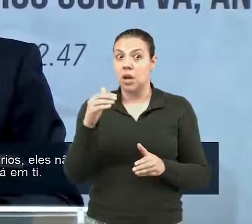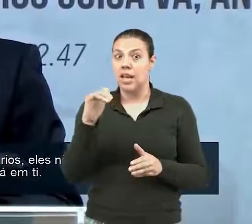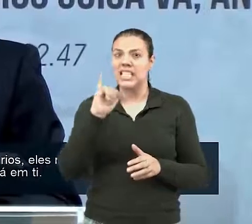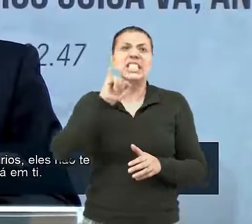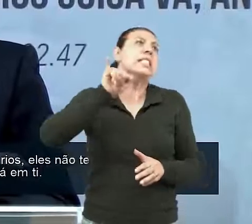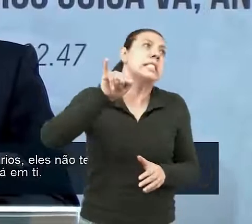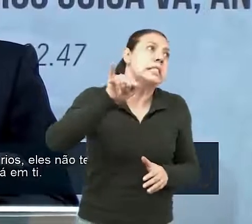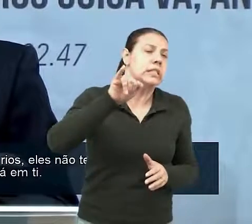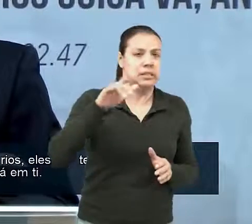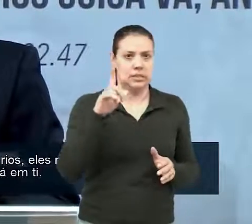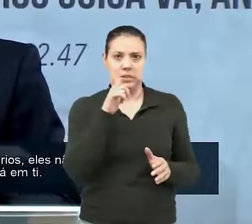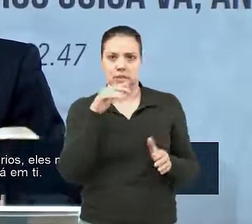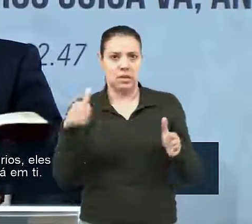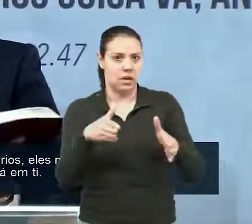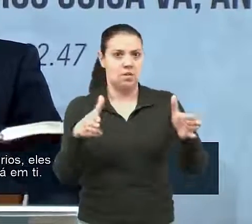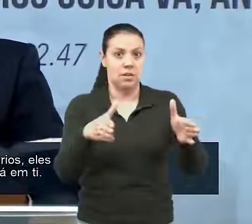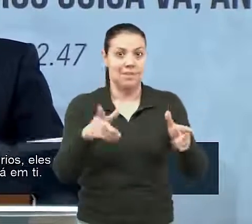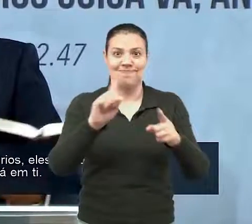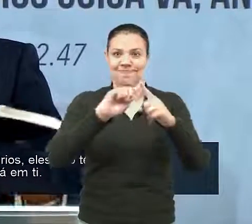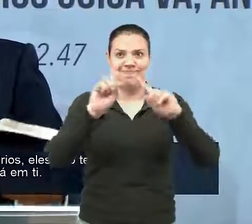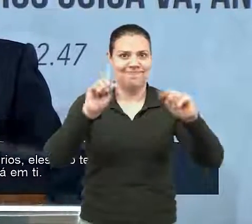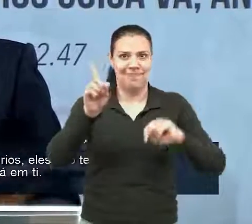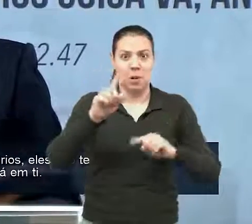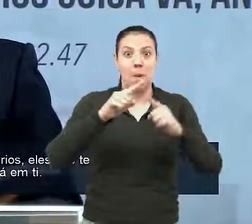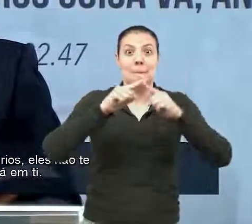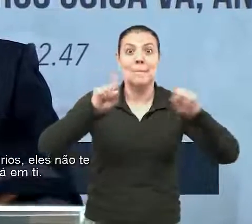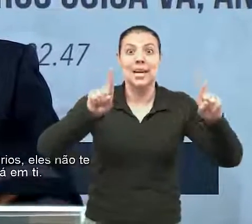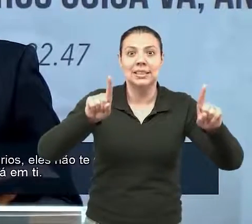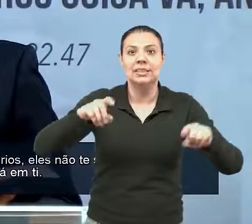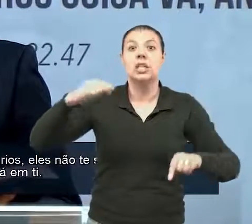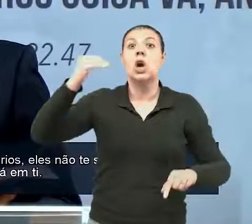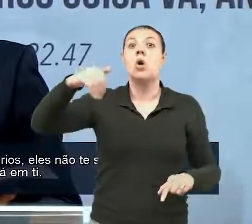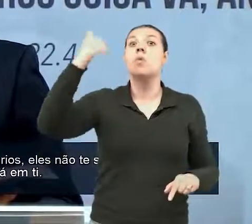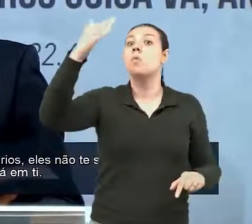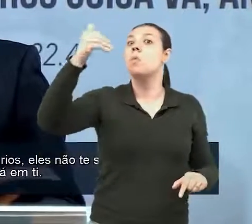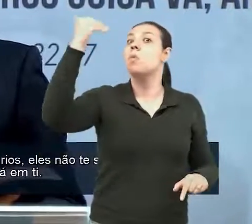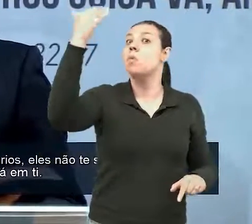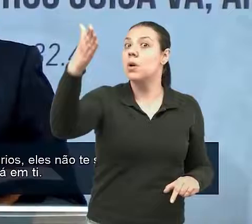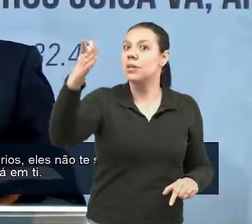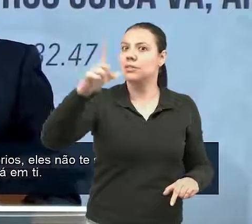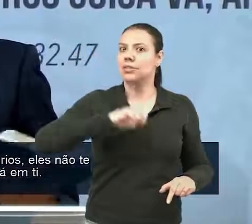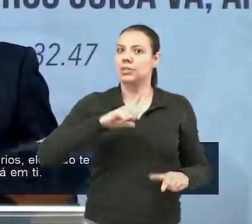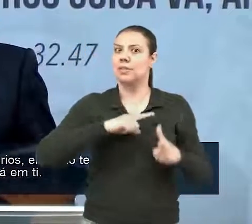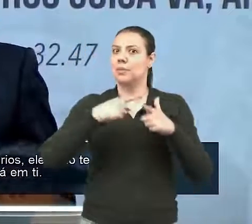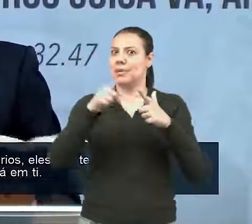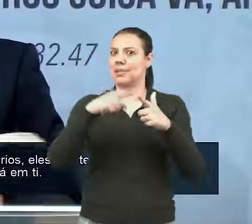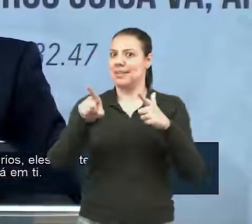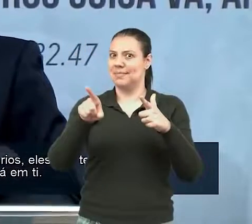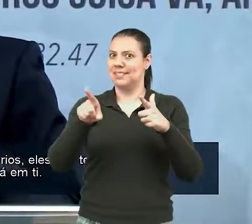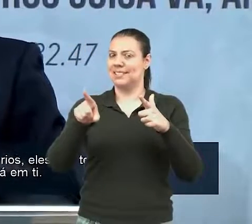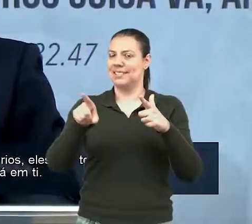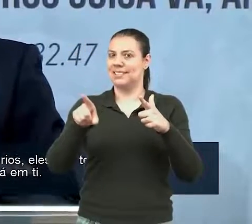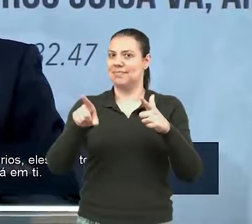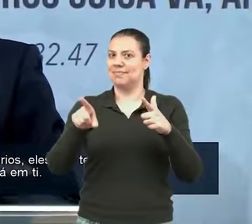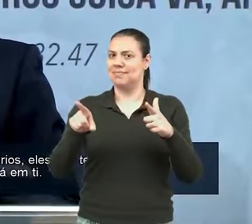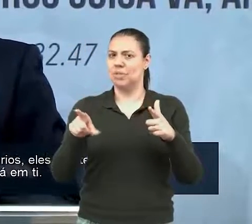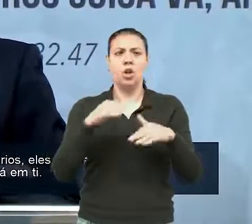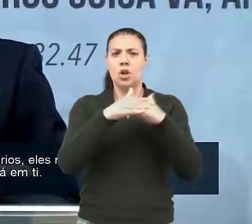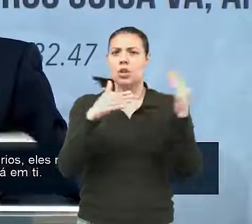quando, porque todos nós passamos por situações difíceis, crentes, não